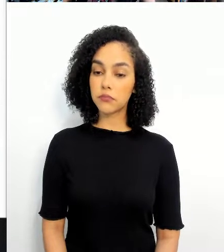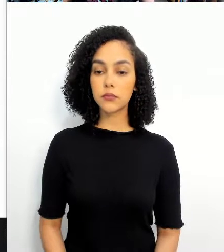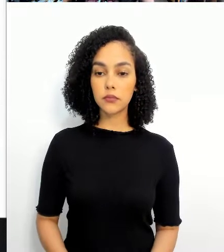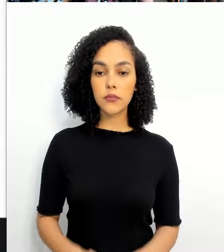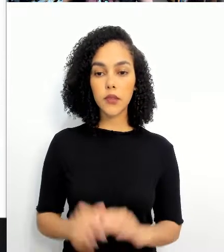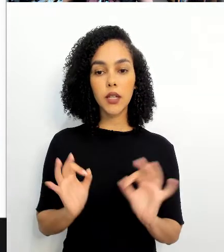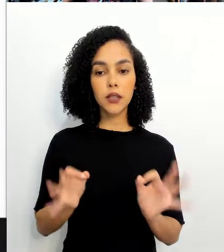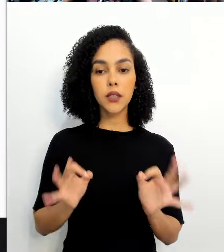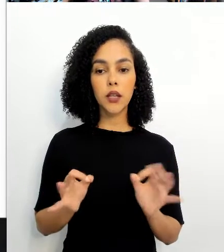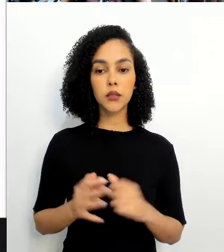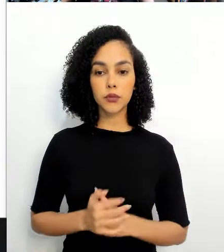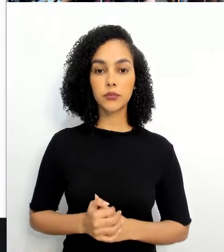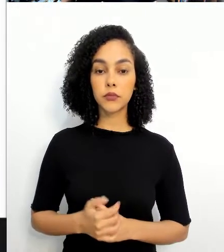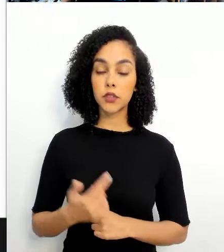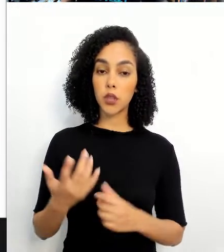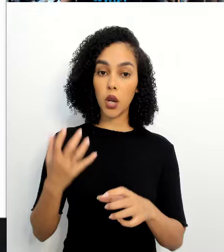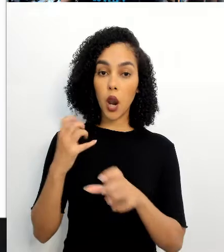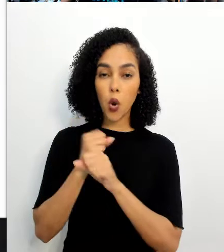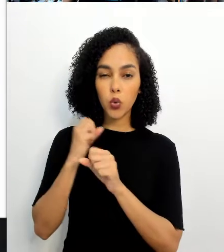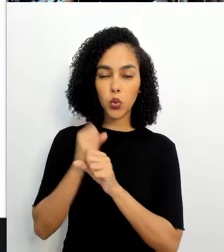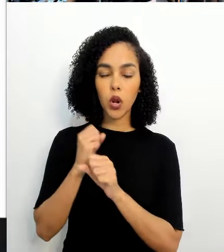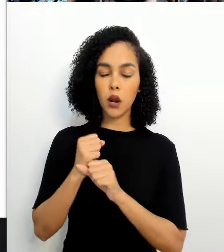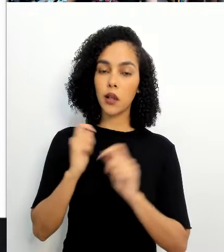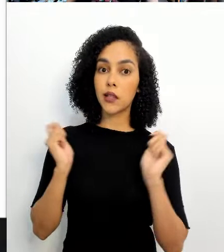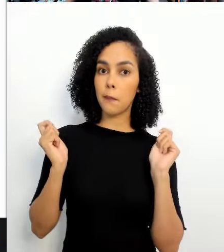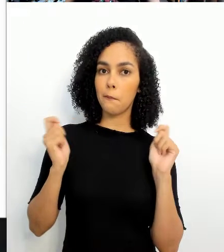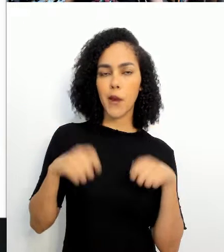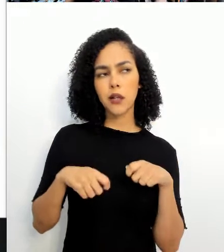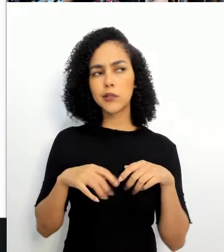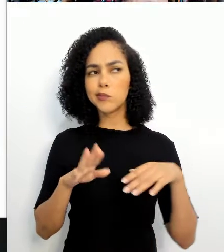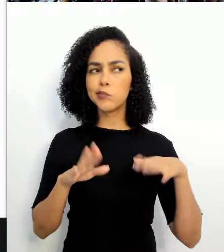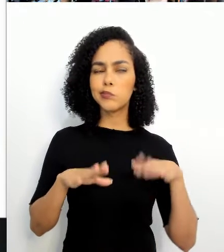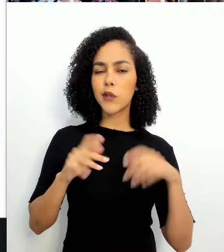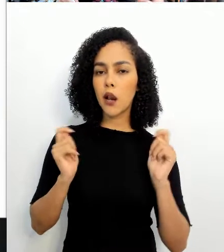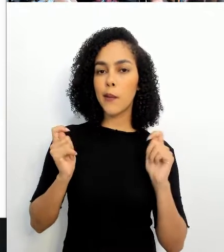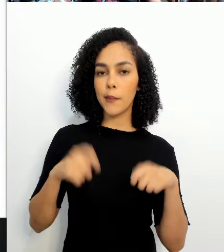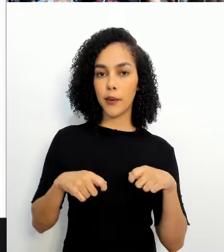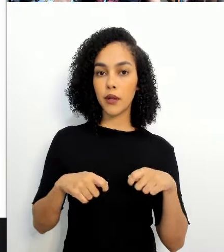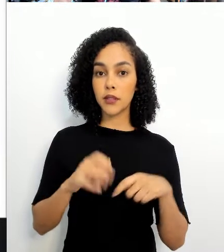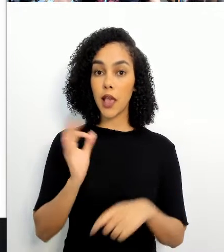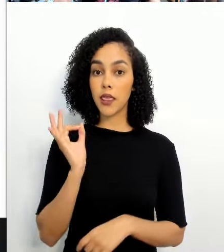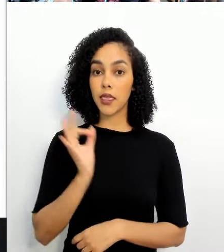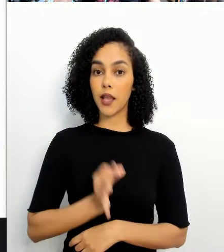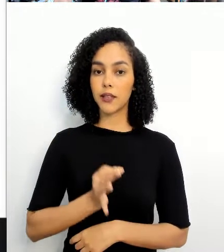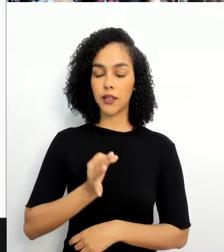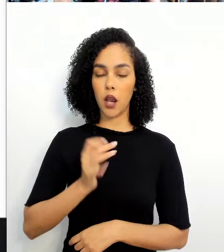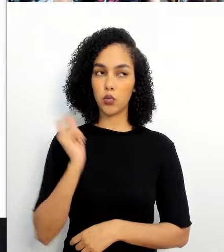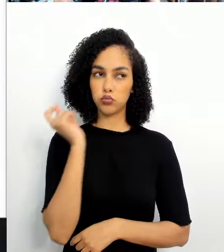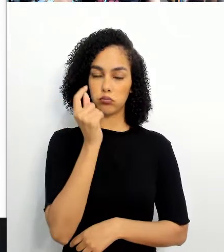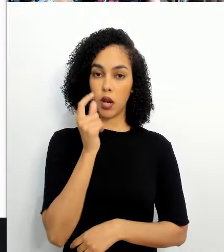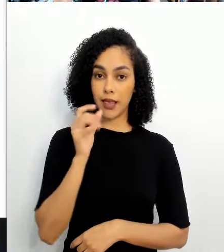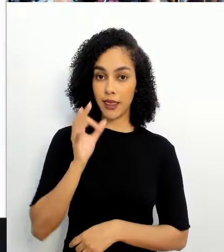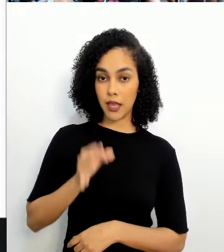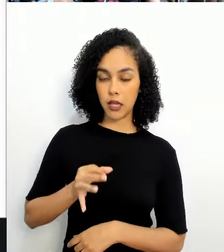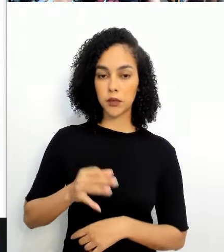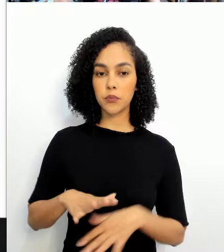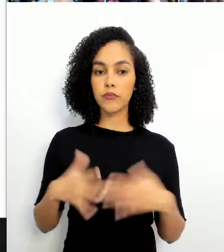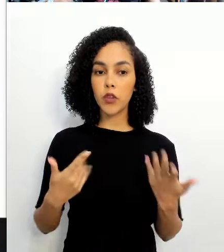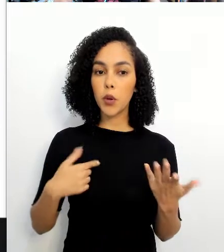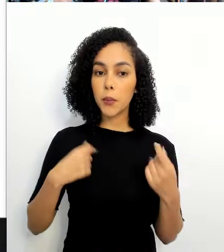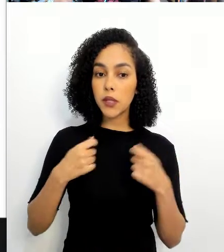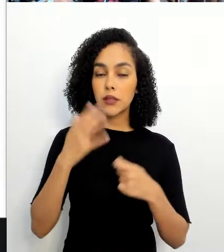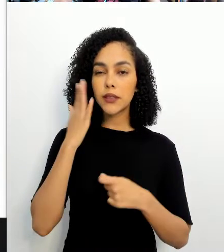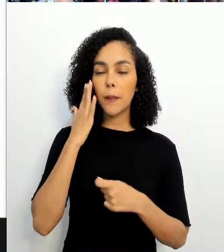Muito bem, em cada rodada eu quero calcular a probabilidade de acertar pelo menos um dardo. Aí eu quero saber quantos dardos eu